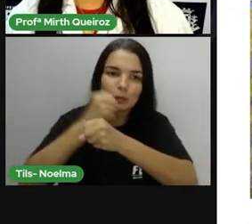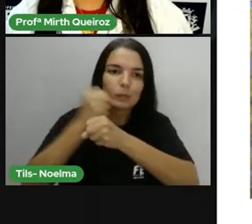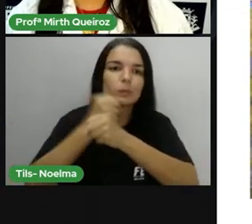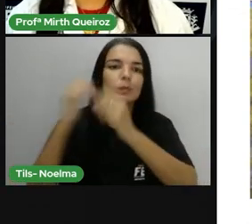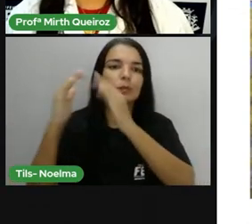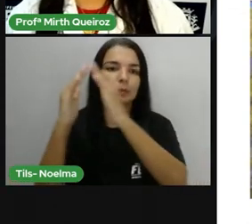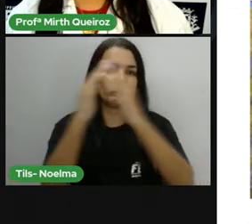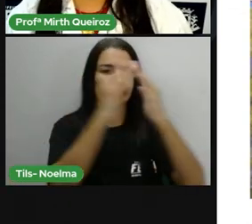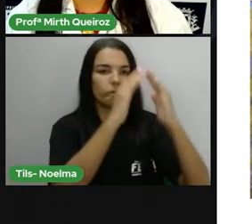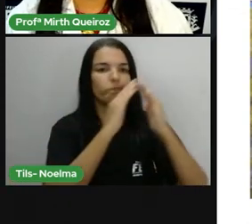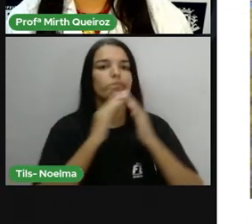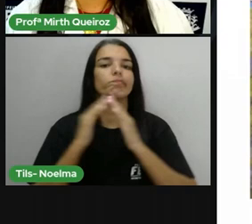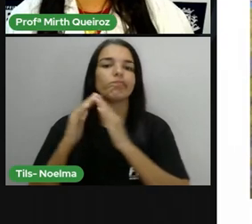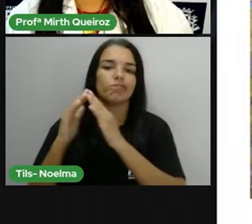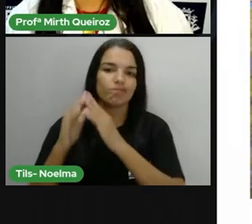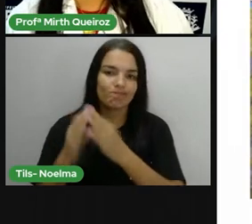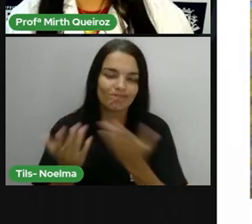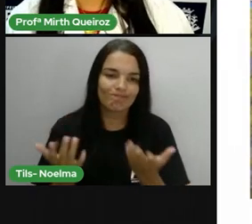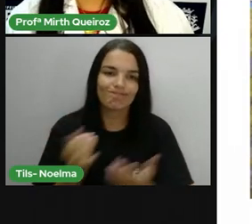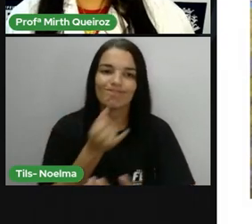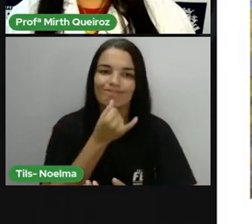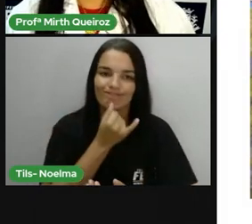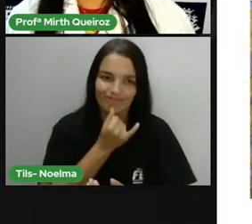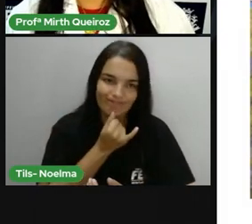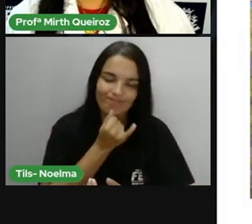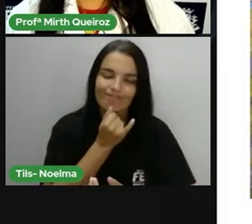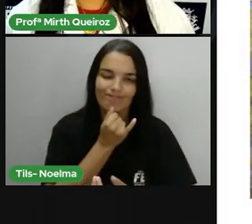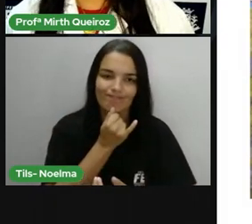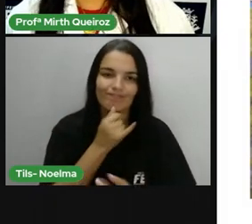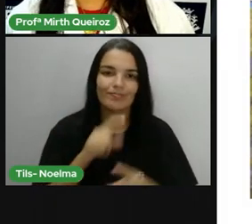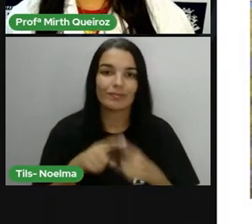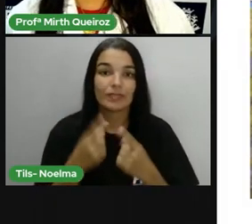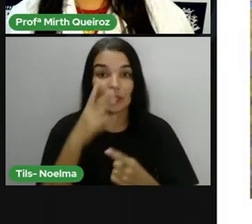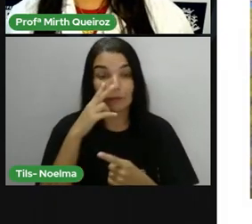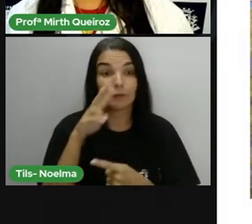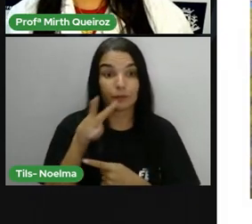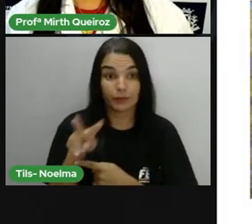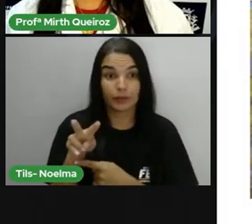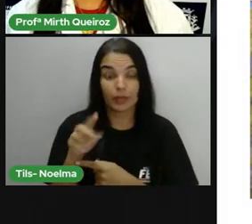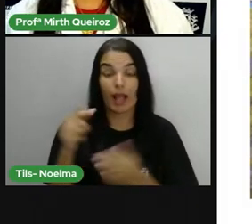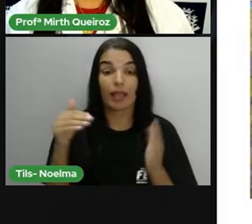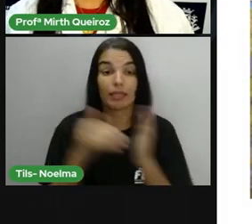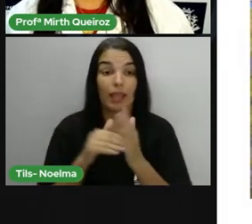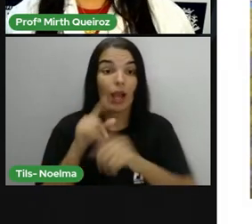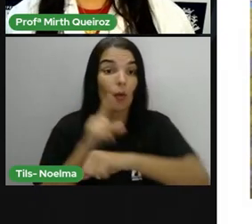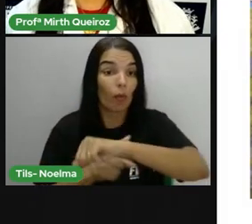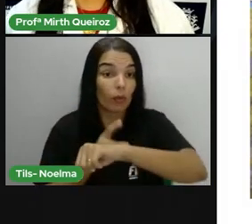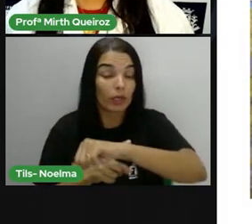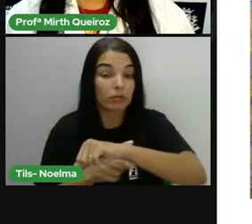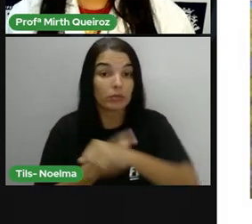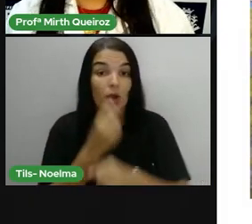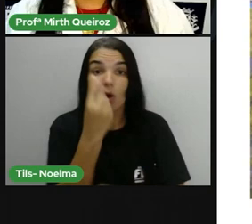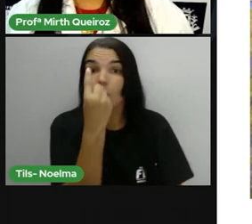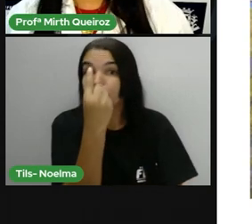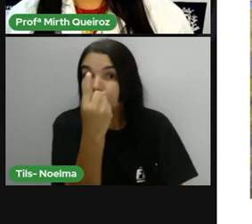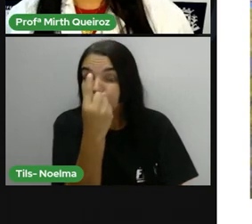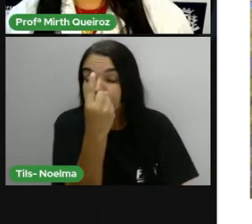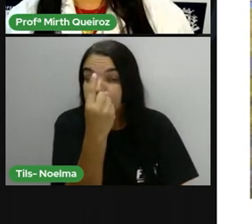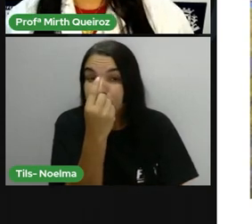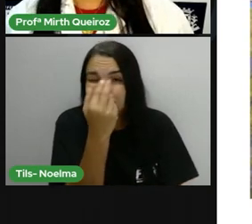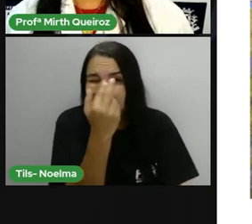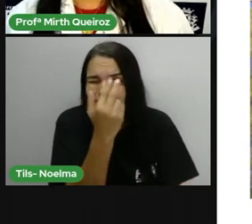de condomínios residenciais. Então, vocês viram até agora, né, que um